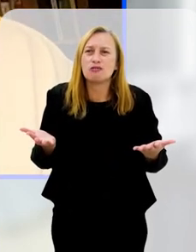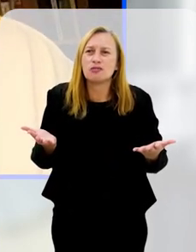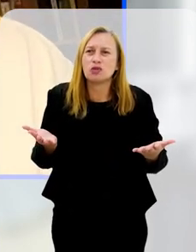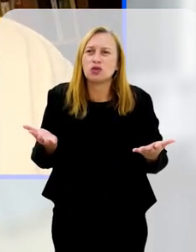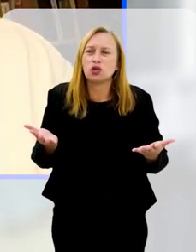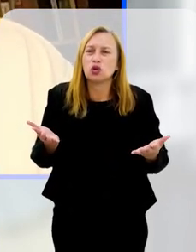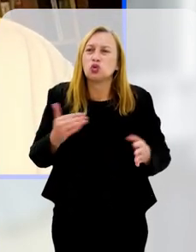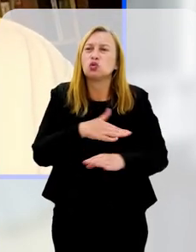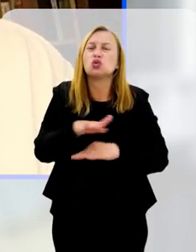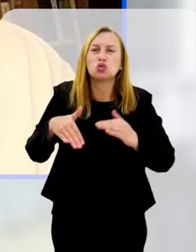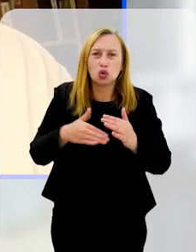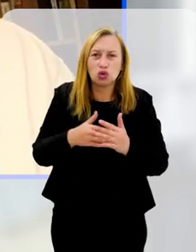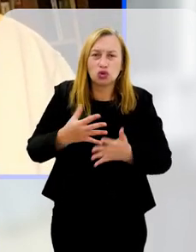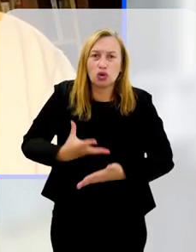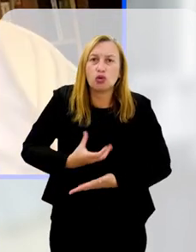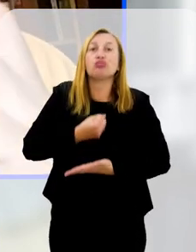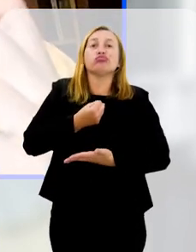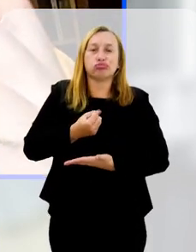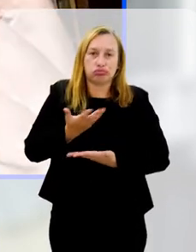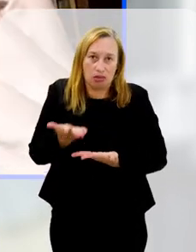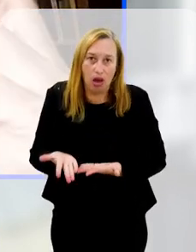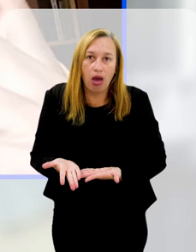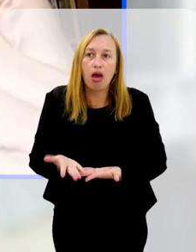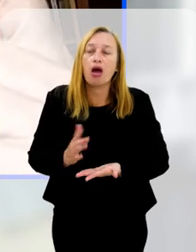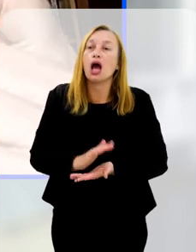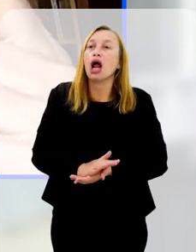pegou toda a sociedade, né?